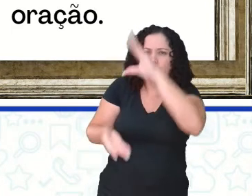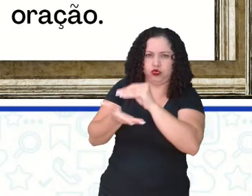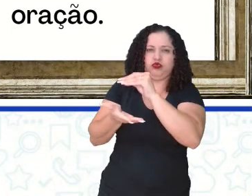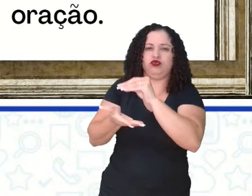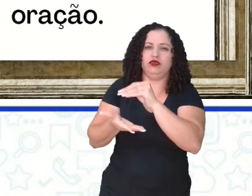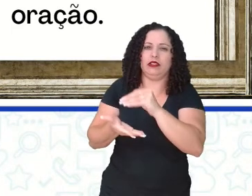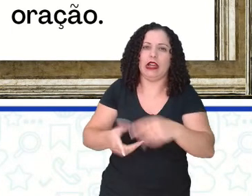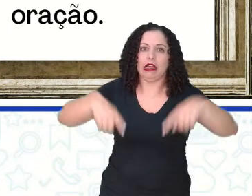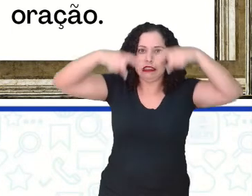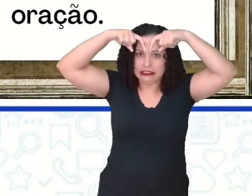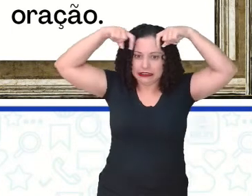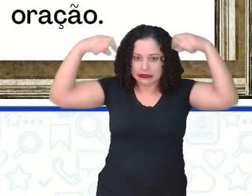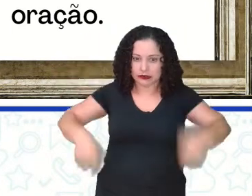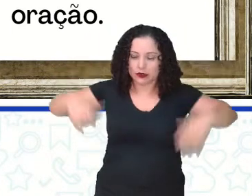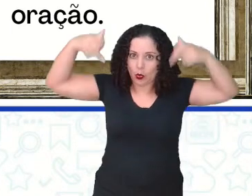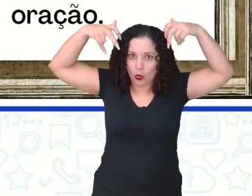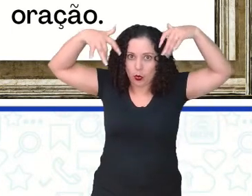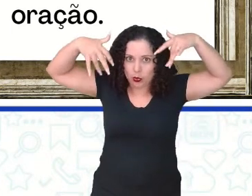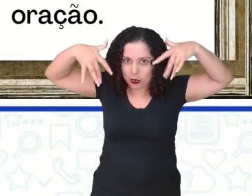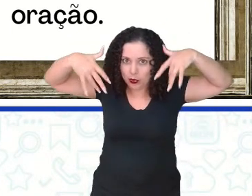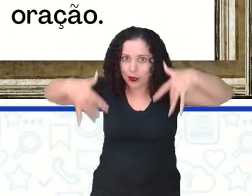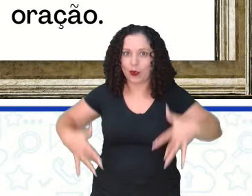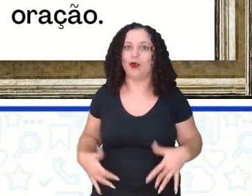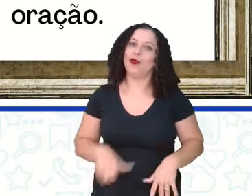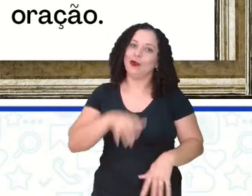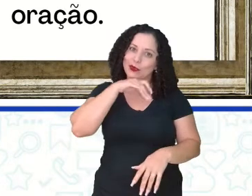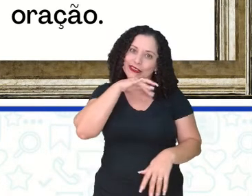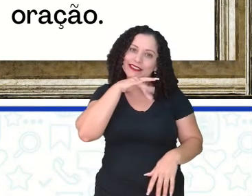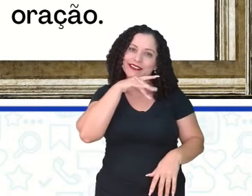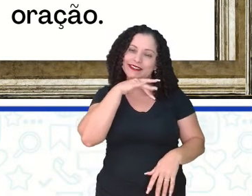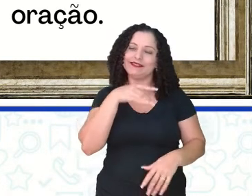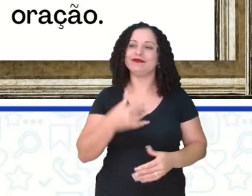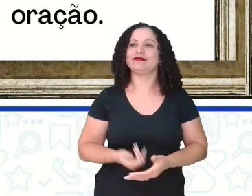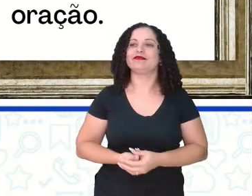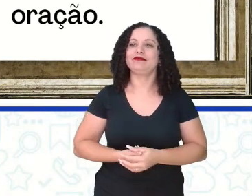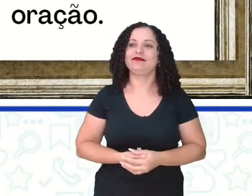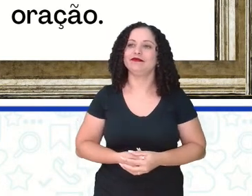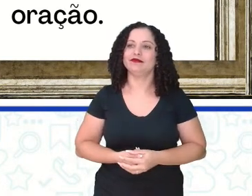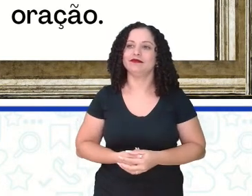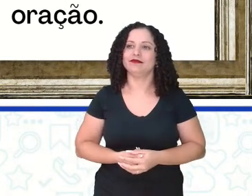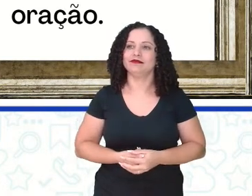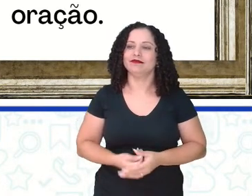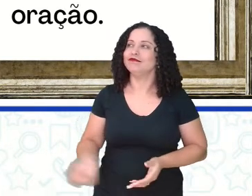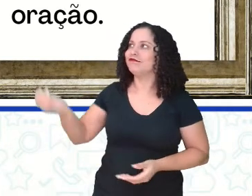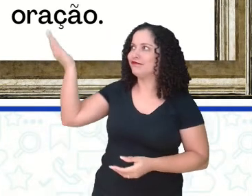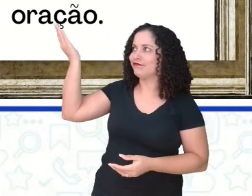começando a dar aula suando igual uma tampa de uma chaleira. Então, olha, who closed the window?